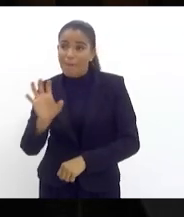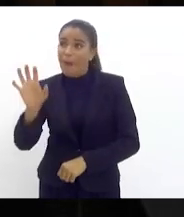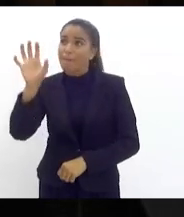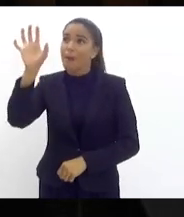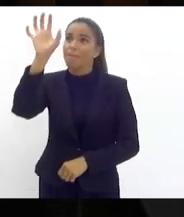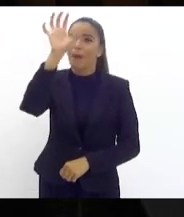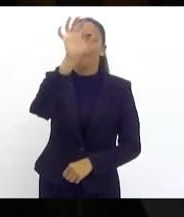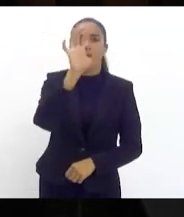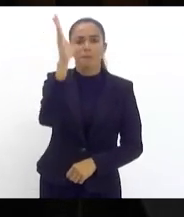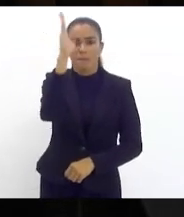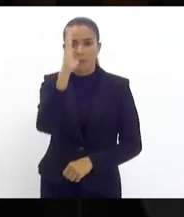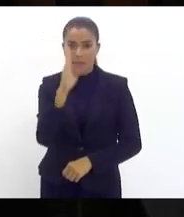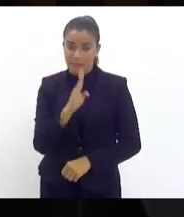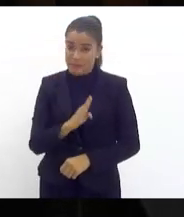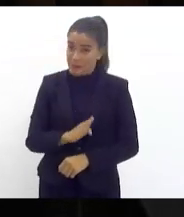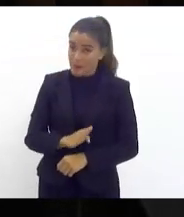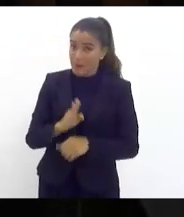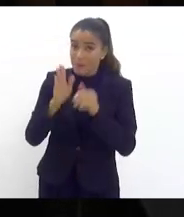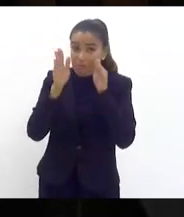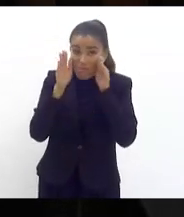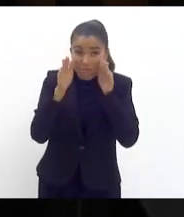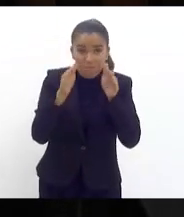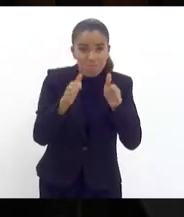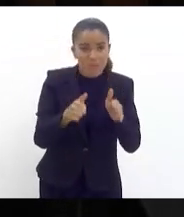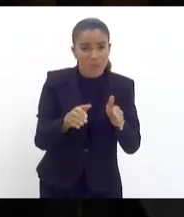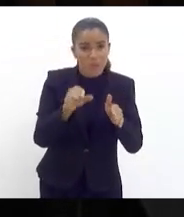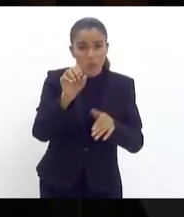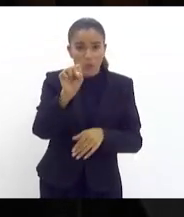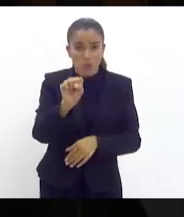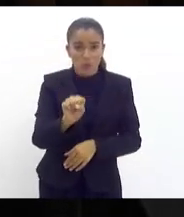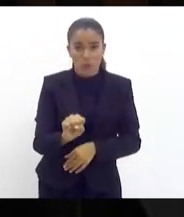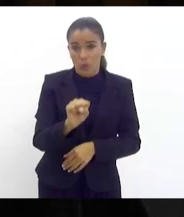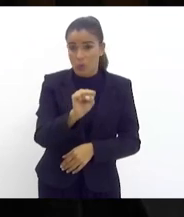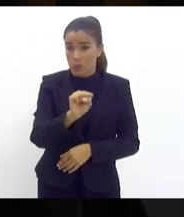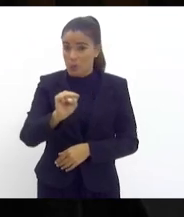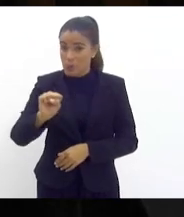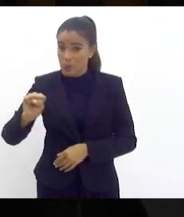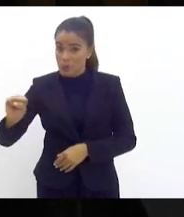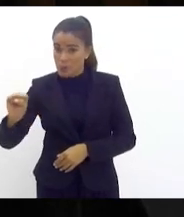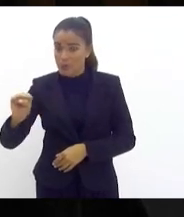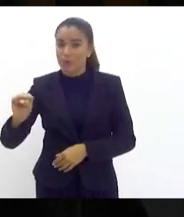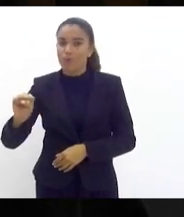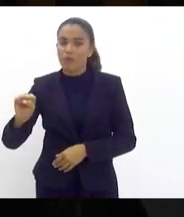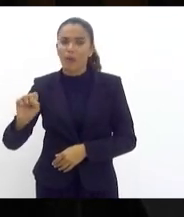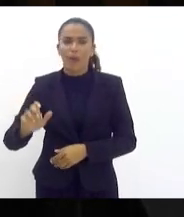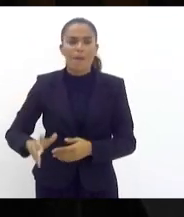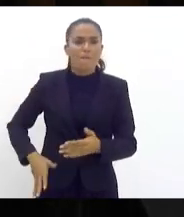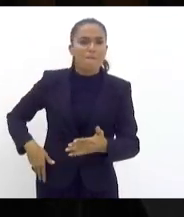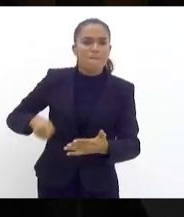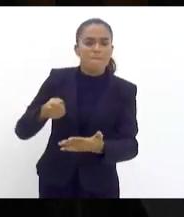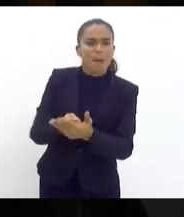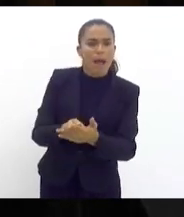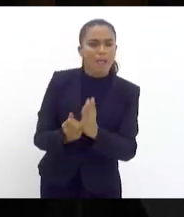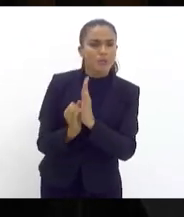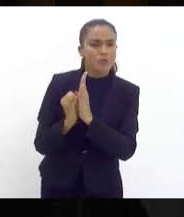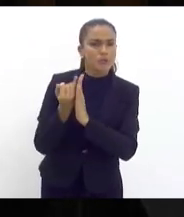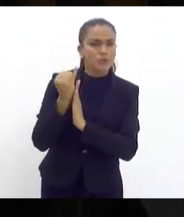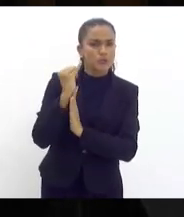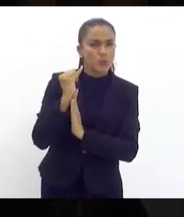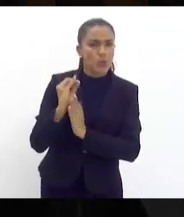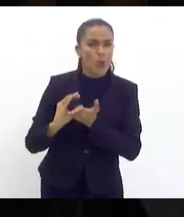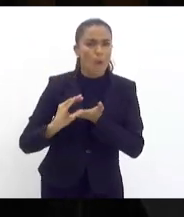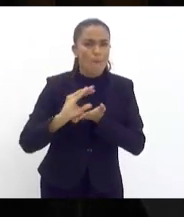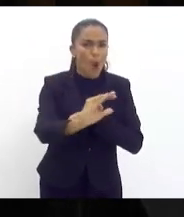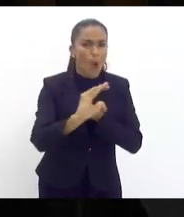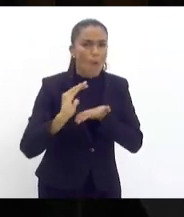em especial os estados do Sul-Sudeste, paguem de juro real à União